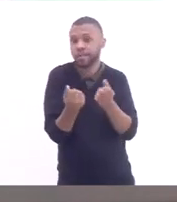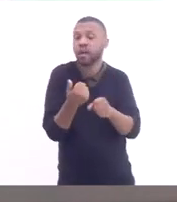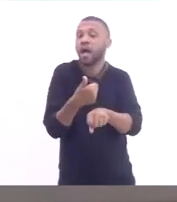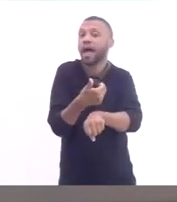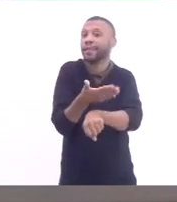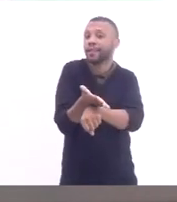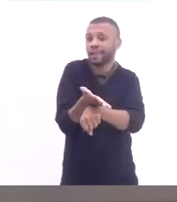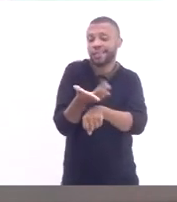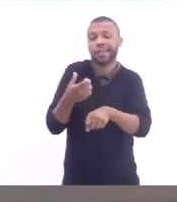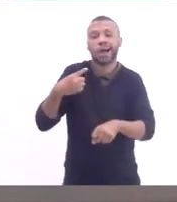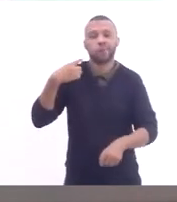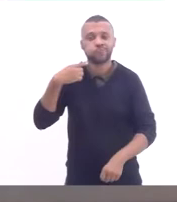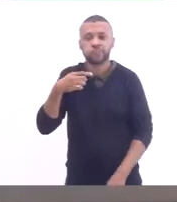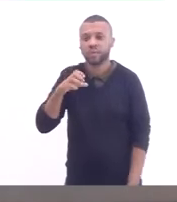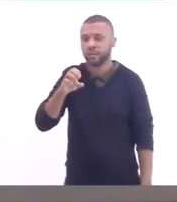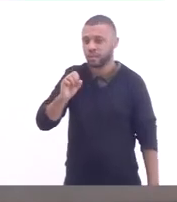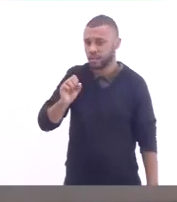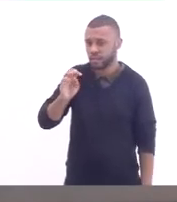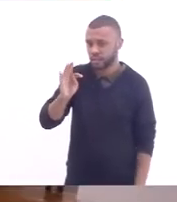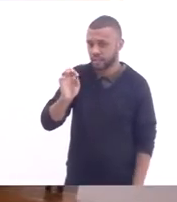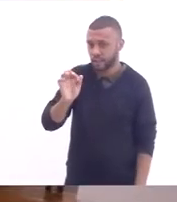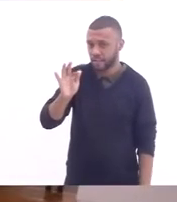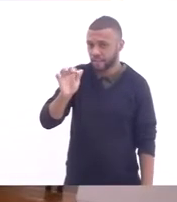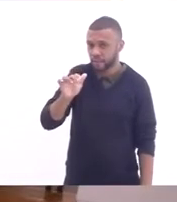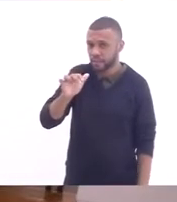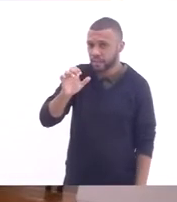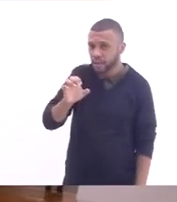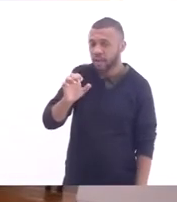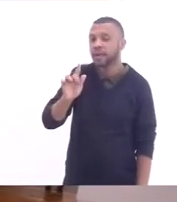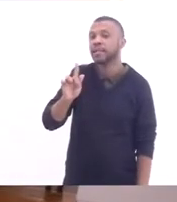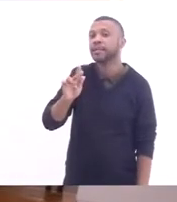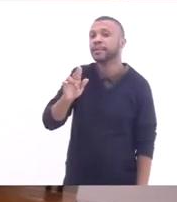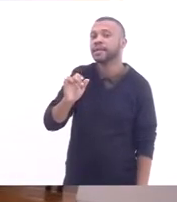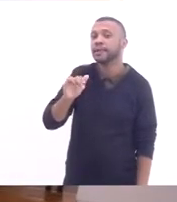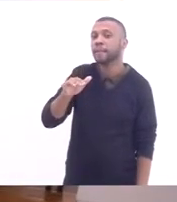doutora Stephanie Guimarães da Silva, por favor.